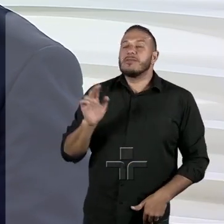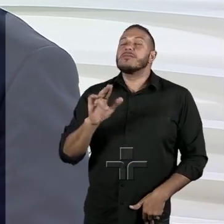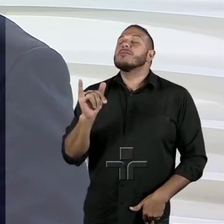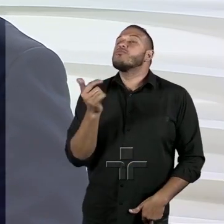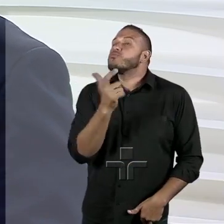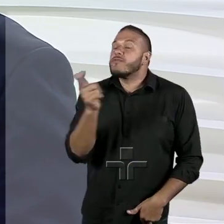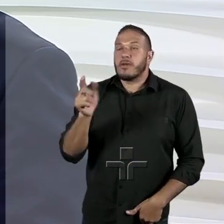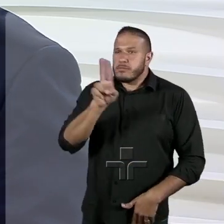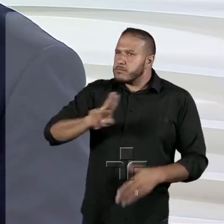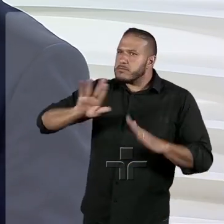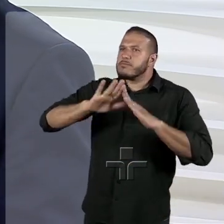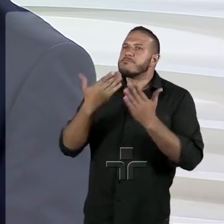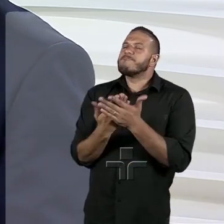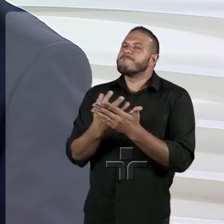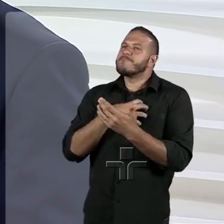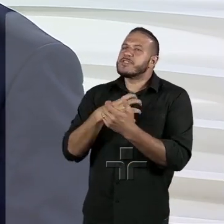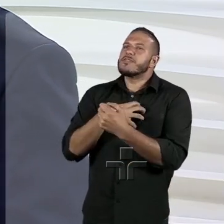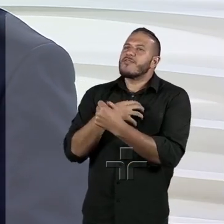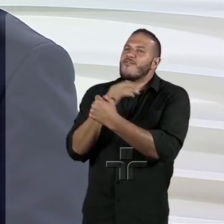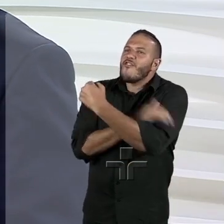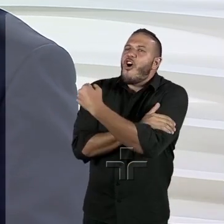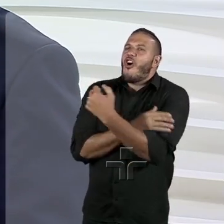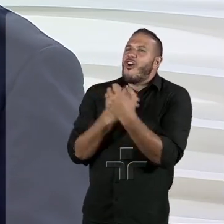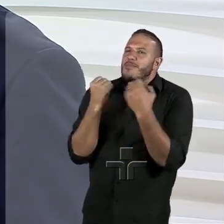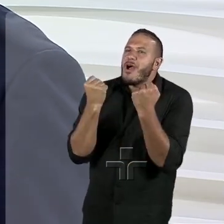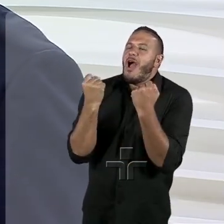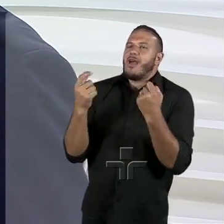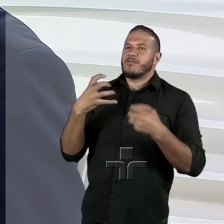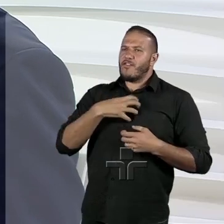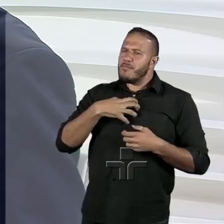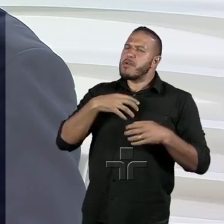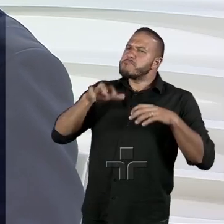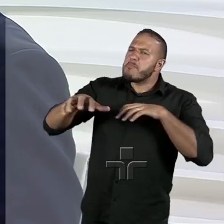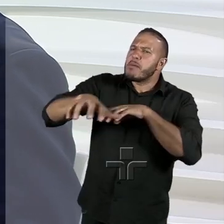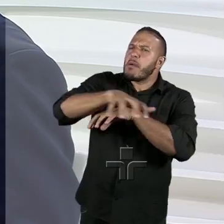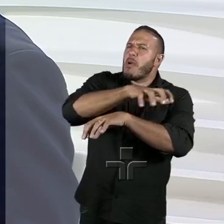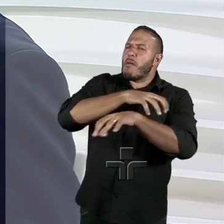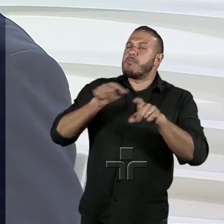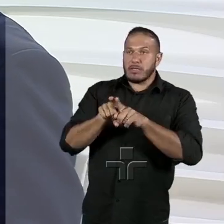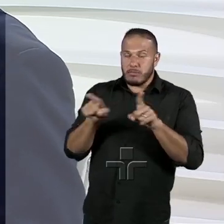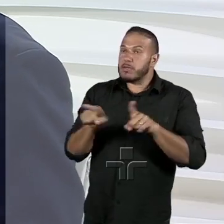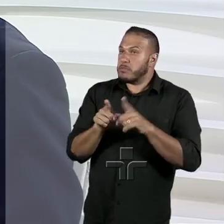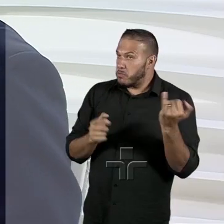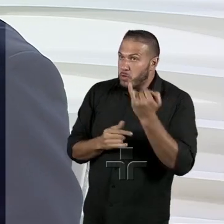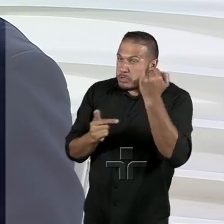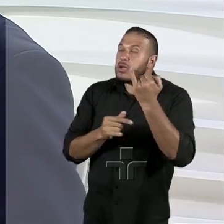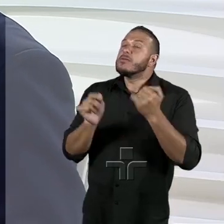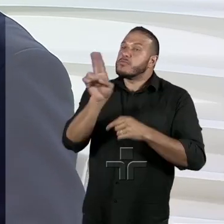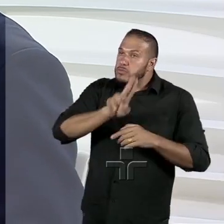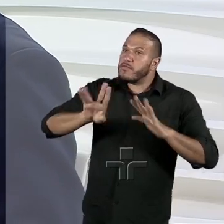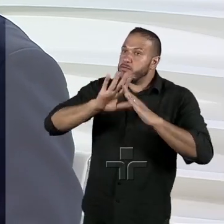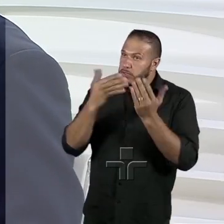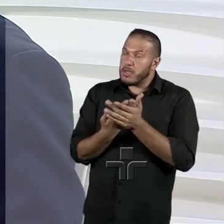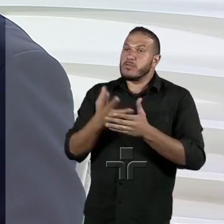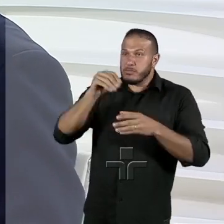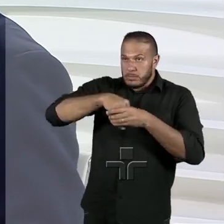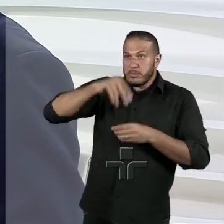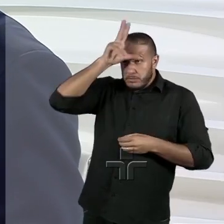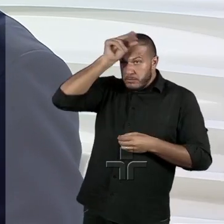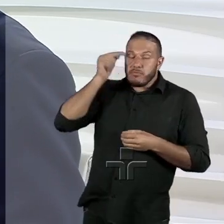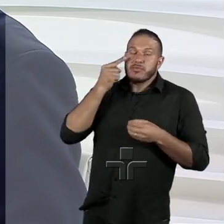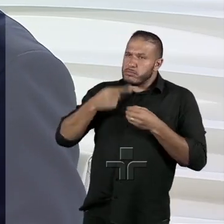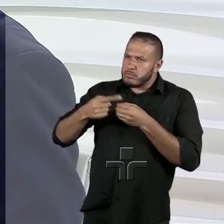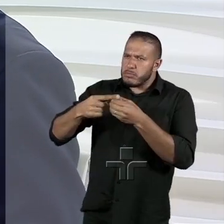universidades fortalecidas. Fortalecidas sejam de forma regional, como são importantes as universidades municipais. Hoje estive reunido com